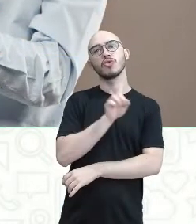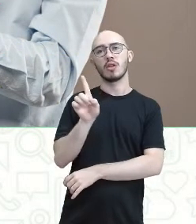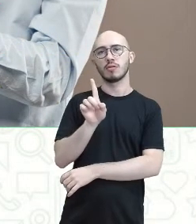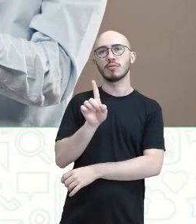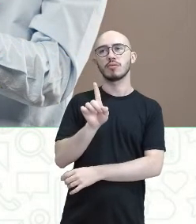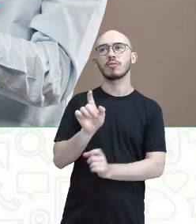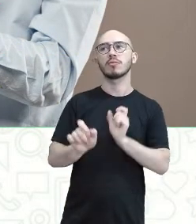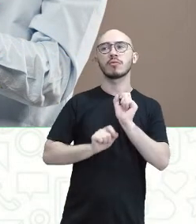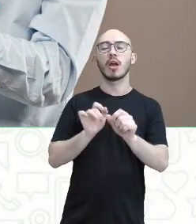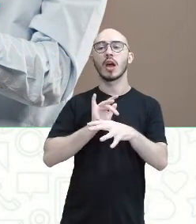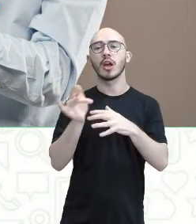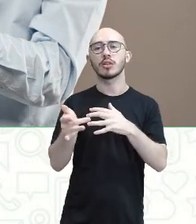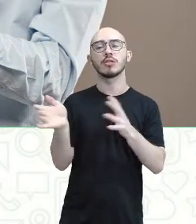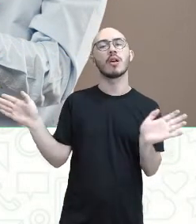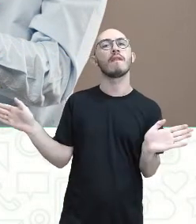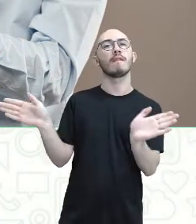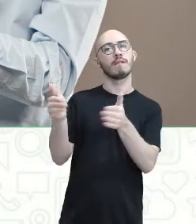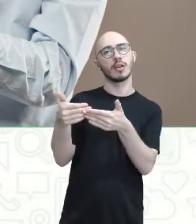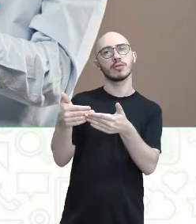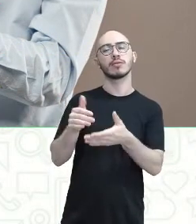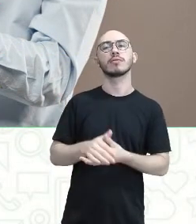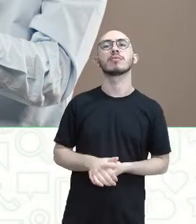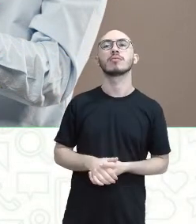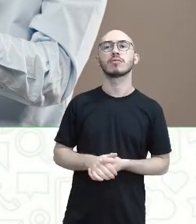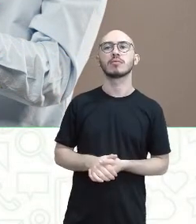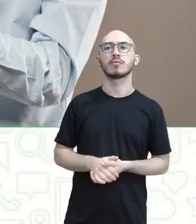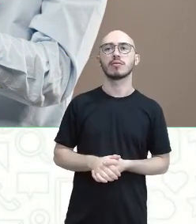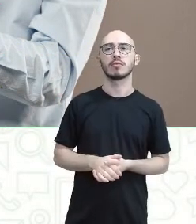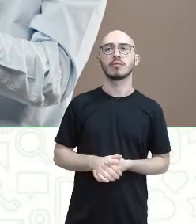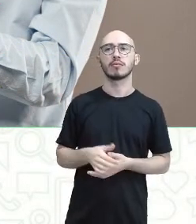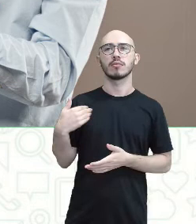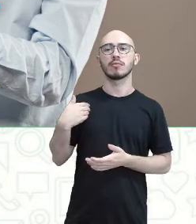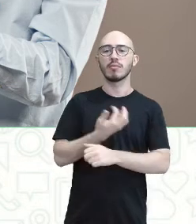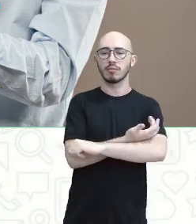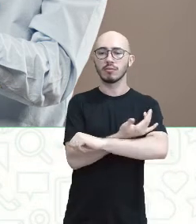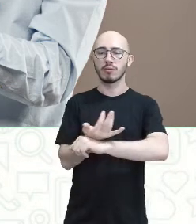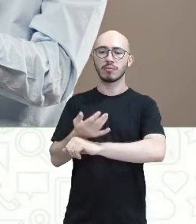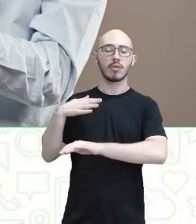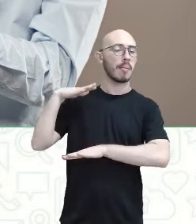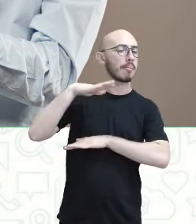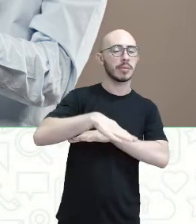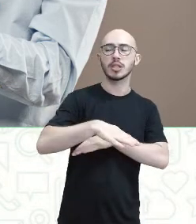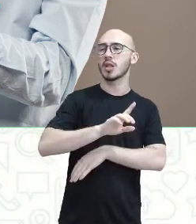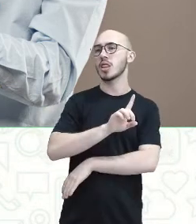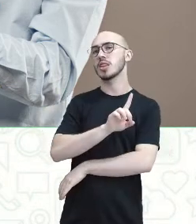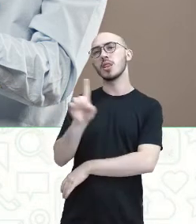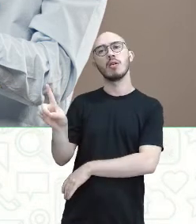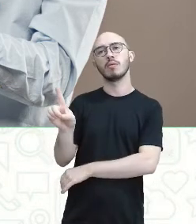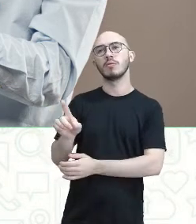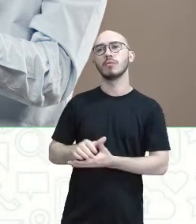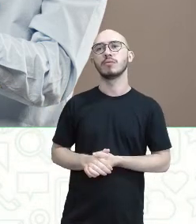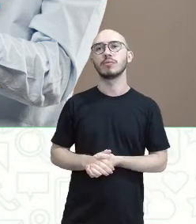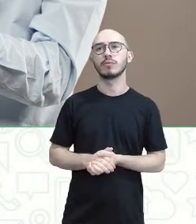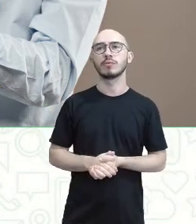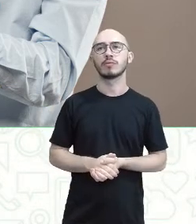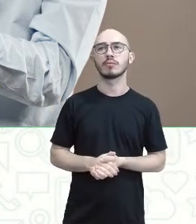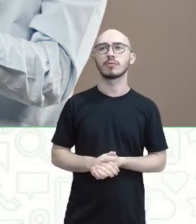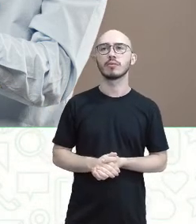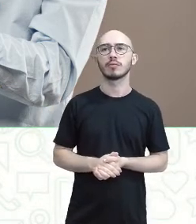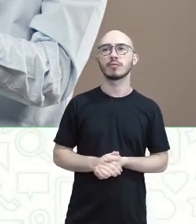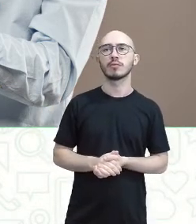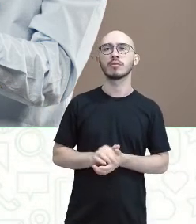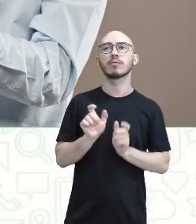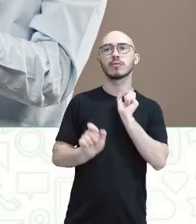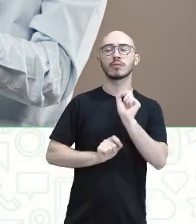Feche suas redes sociais. Don't step the grass. Não pise na grama. Keep the door open. Ou seja, mantenha